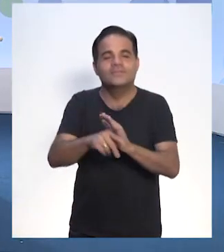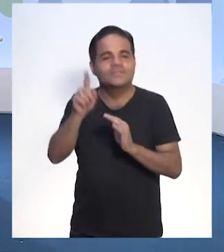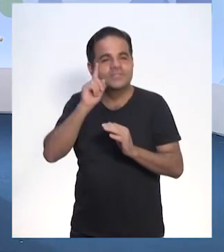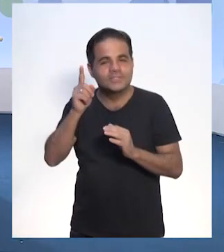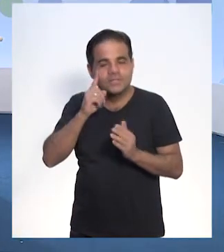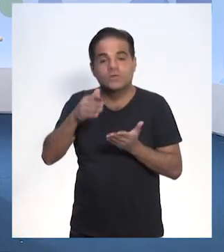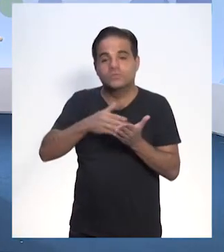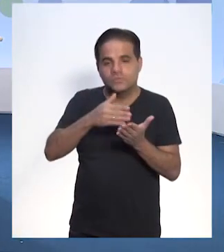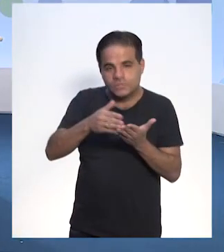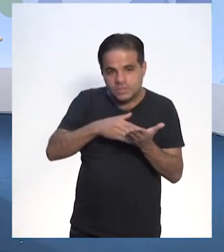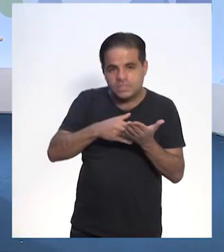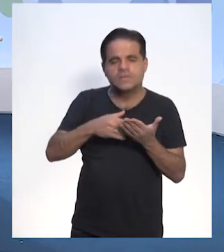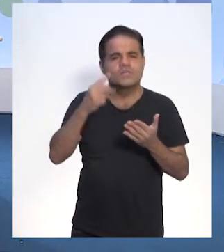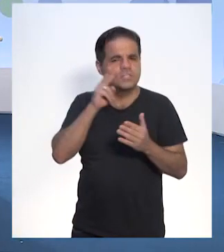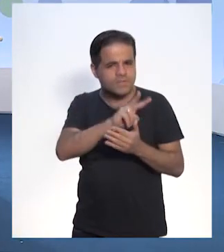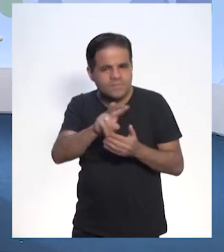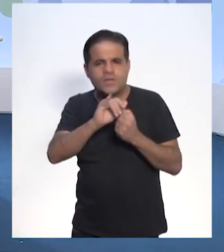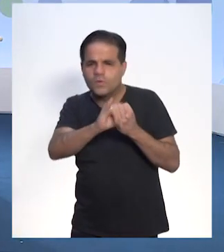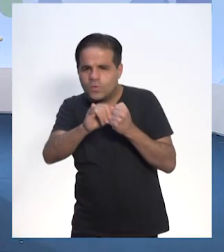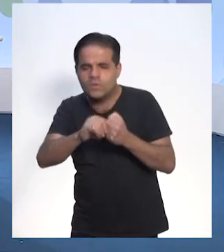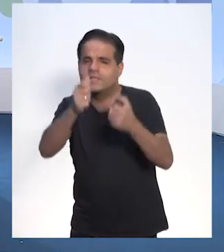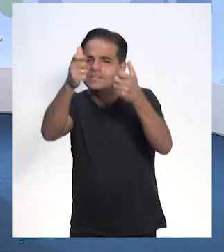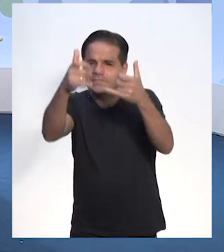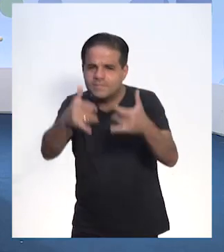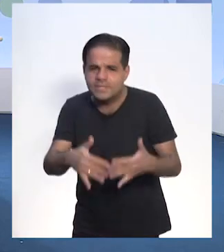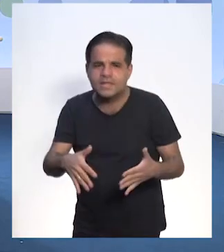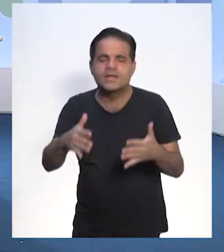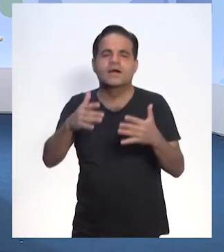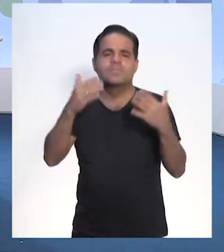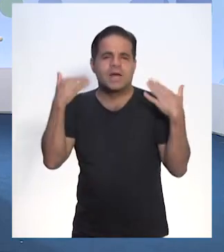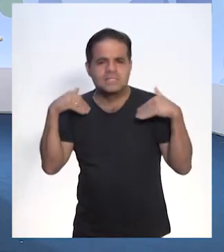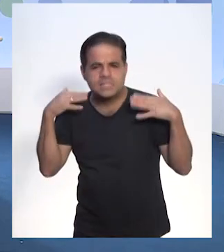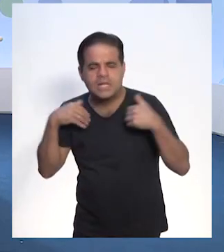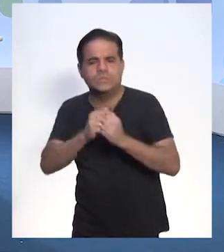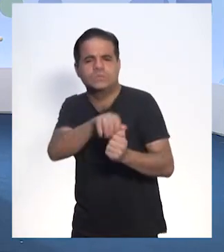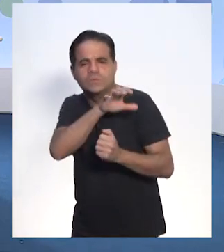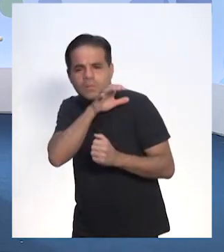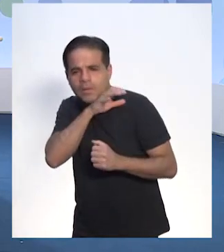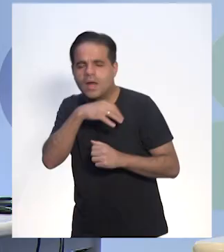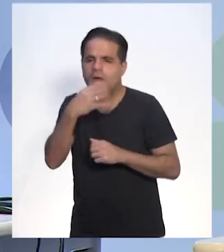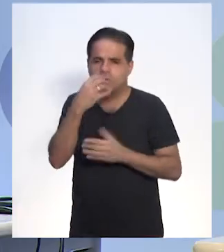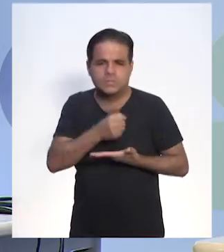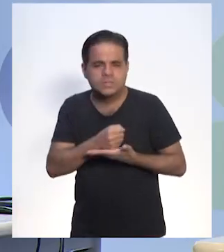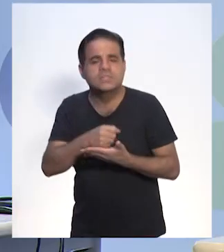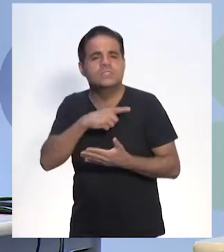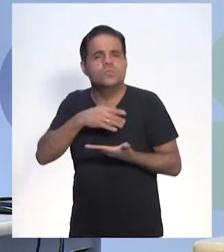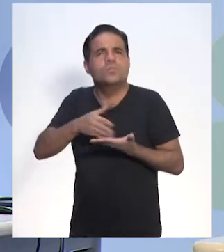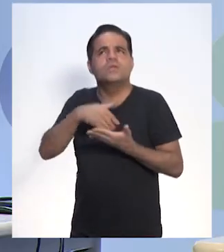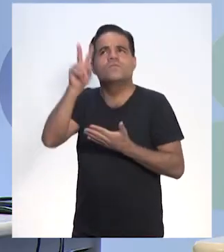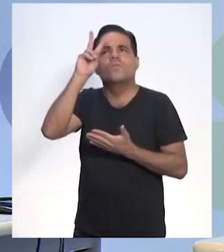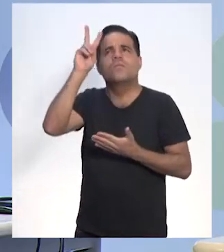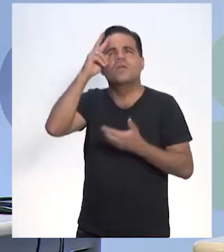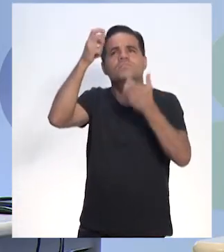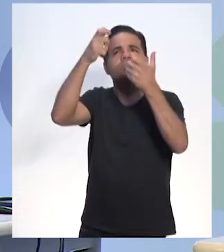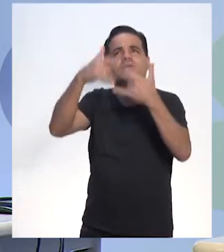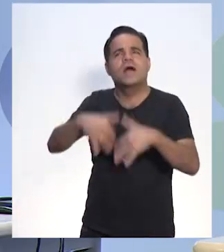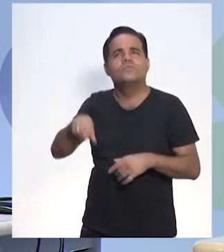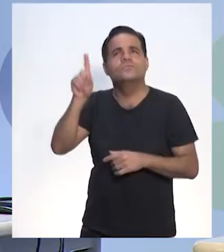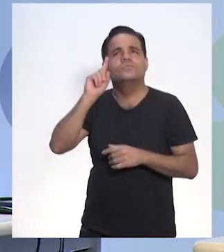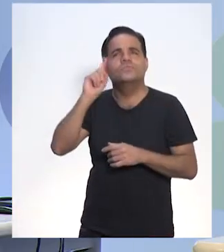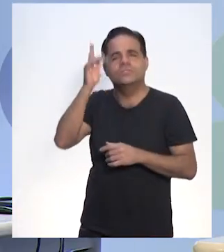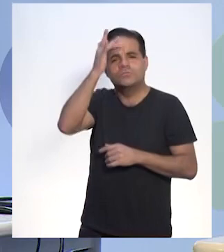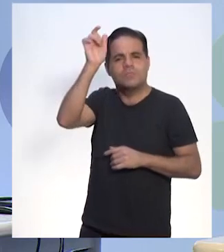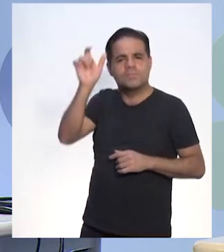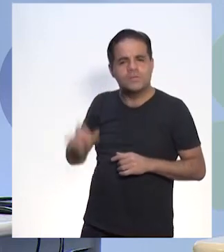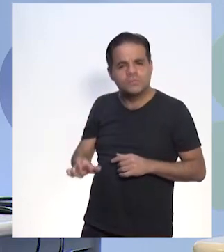teremos jardins. Agora, temos crônicas, inclusive lá no primeiro bimestre, o Mauro leu uma crônica que pontuava a questão